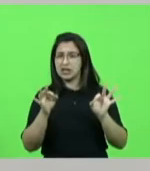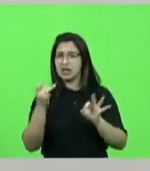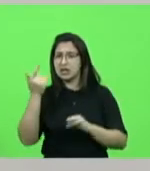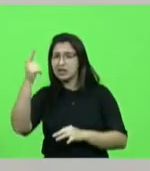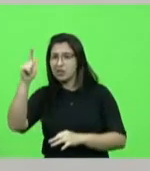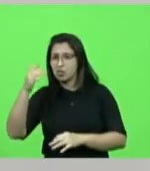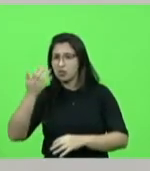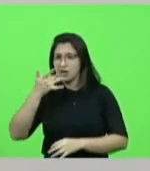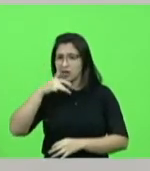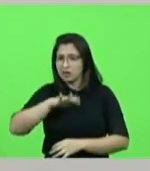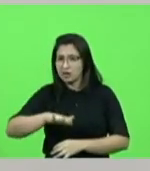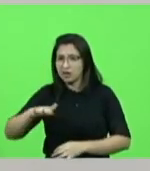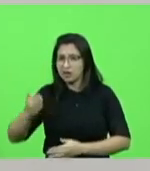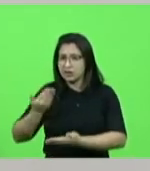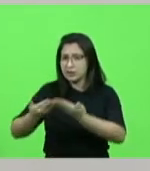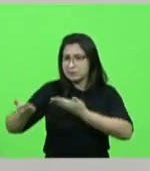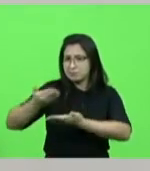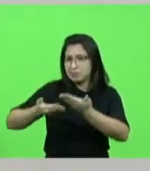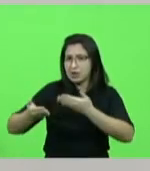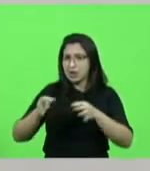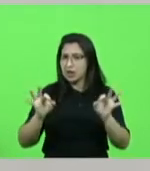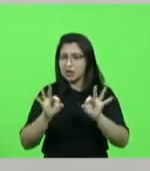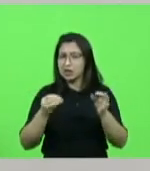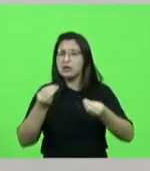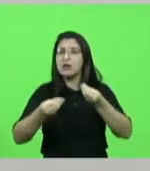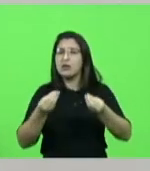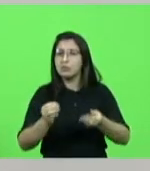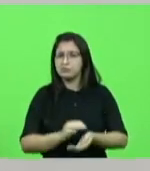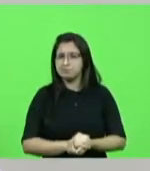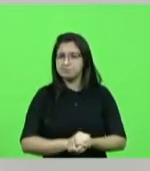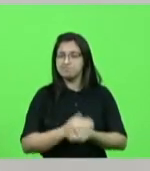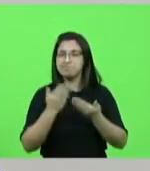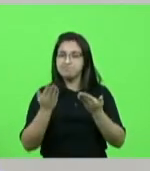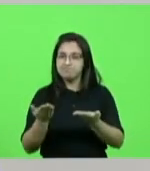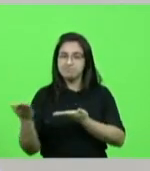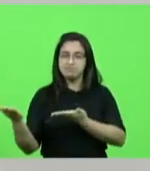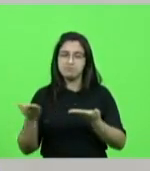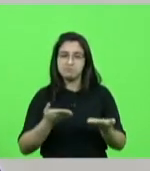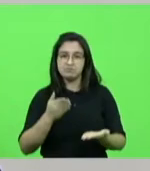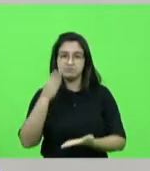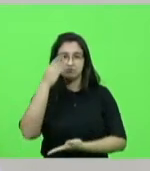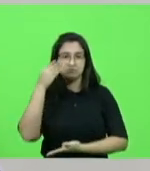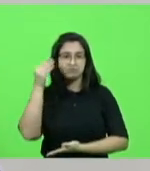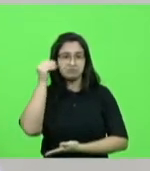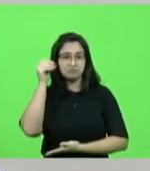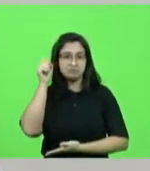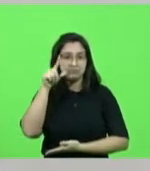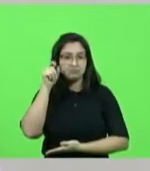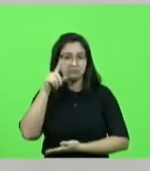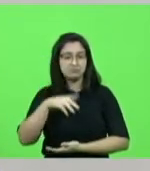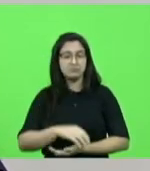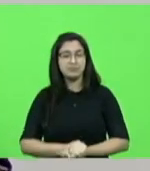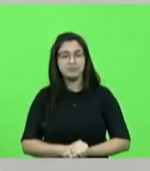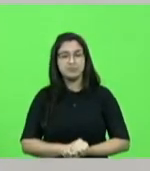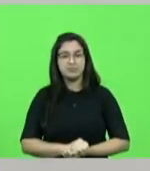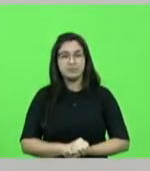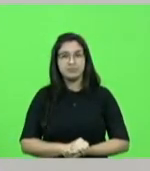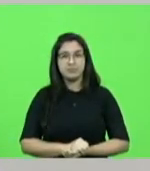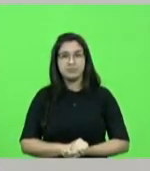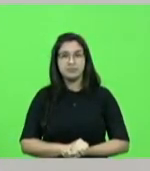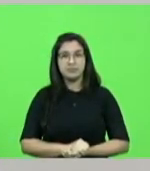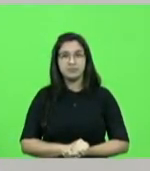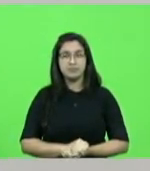crianças, com o próprio professor. Mas concedo a parte à deputada Luciana Carminati, que é a presidente da Comissão de Educação. Eu